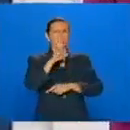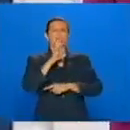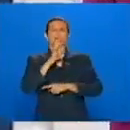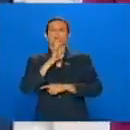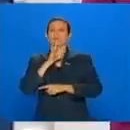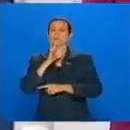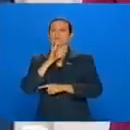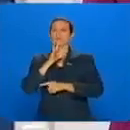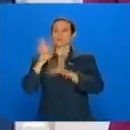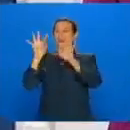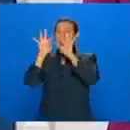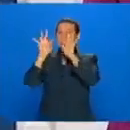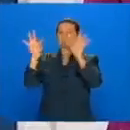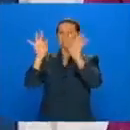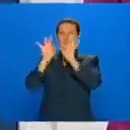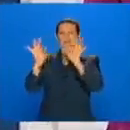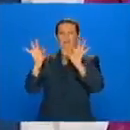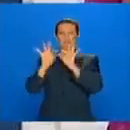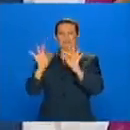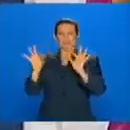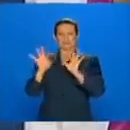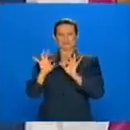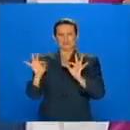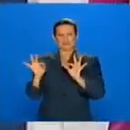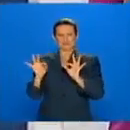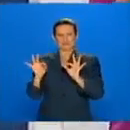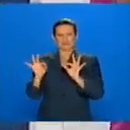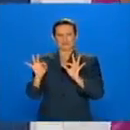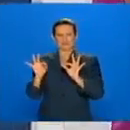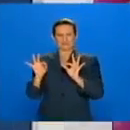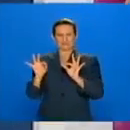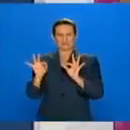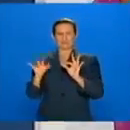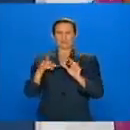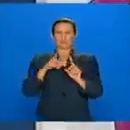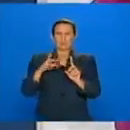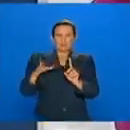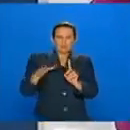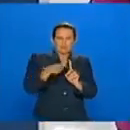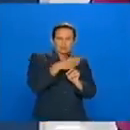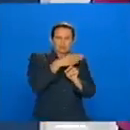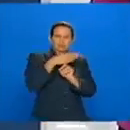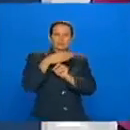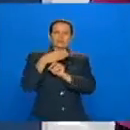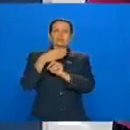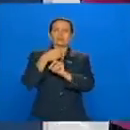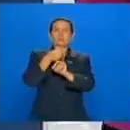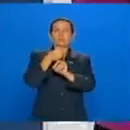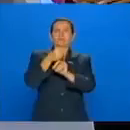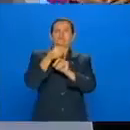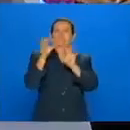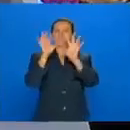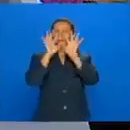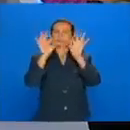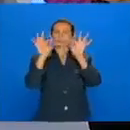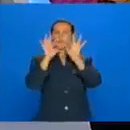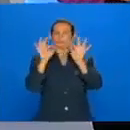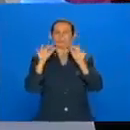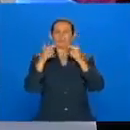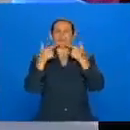Questão esta que está diretamente ligado ao domínio da estrutura linguística.